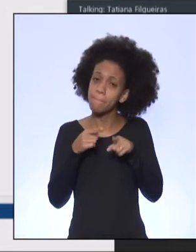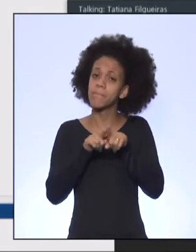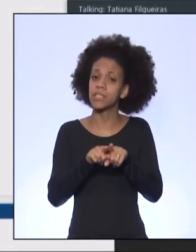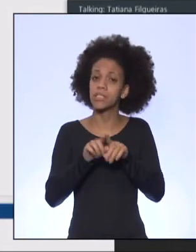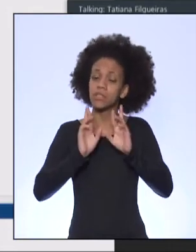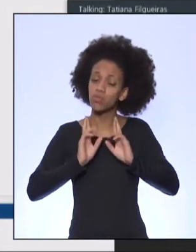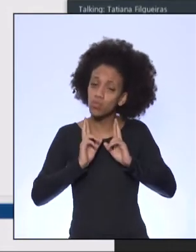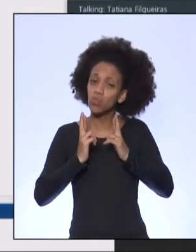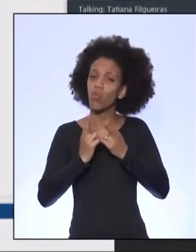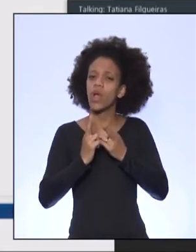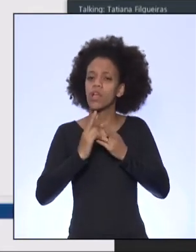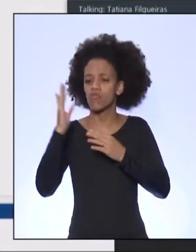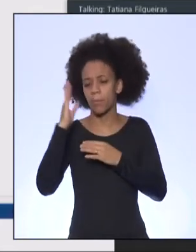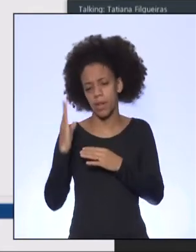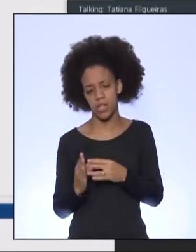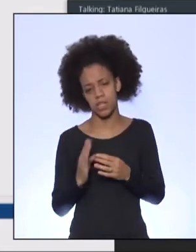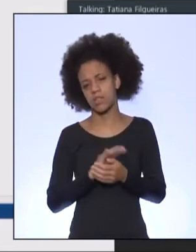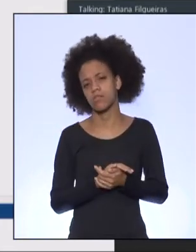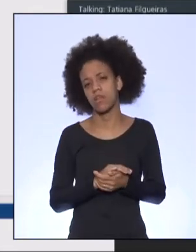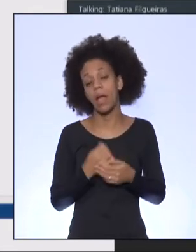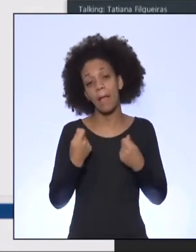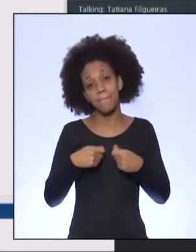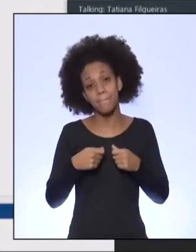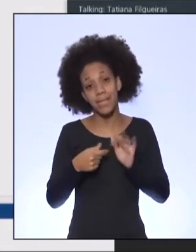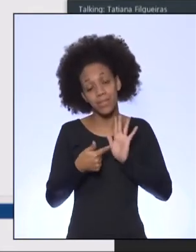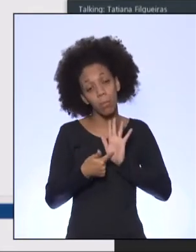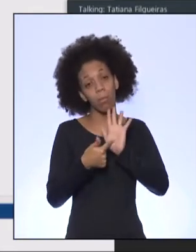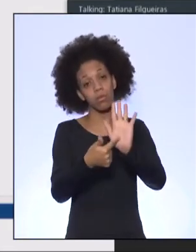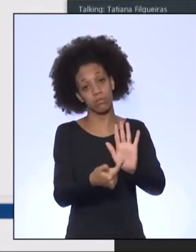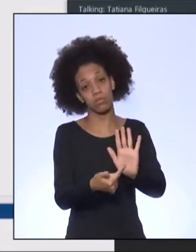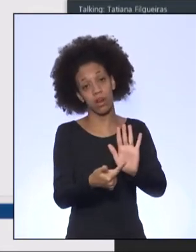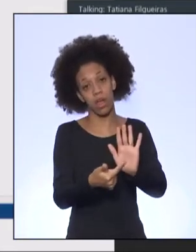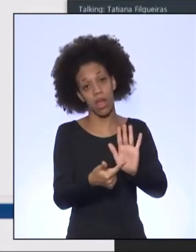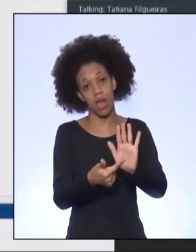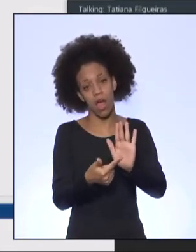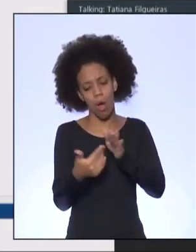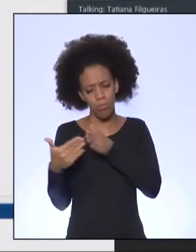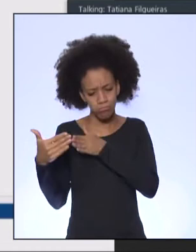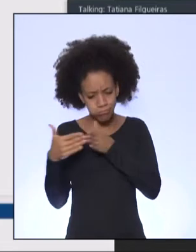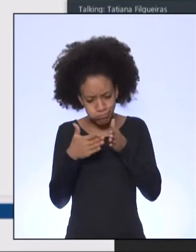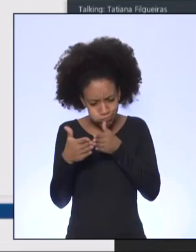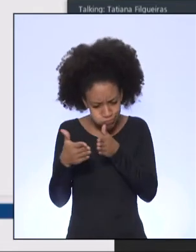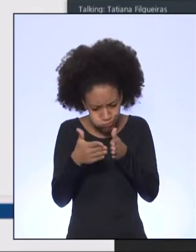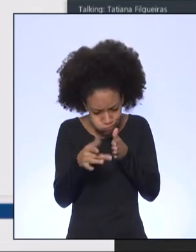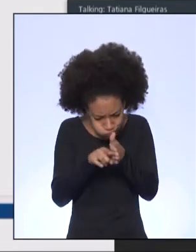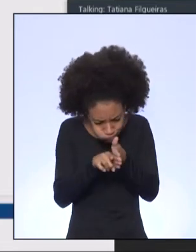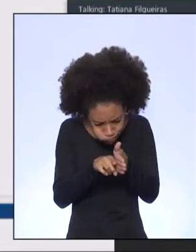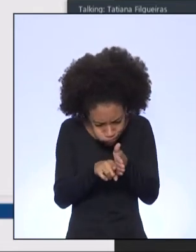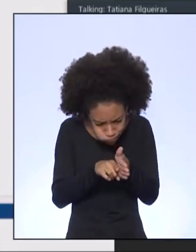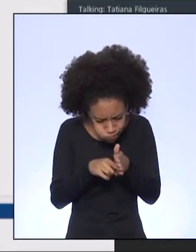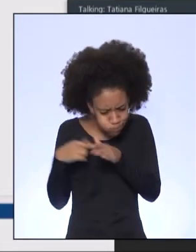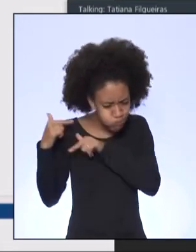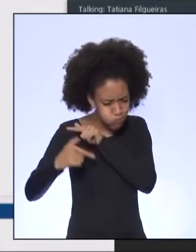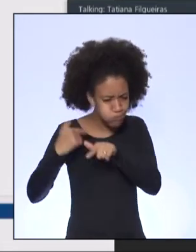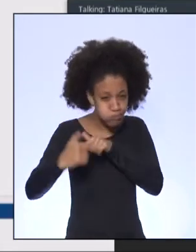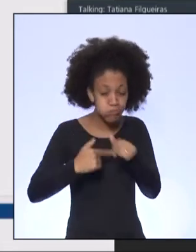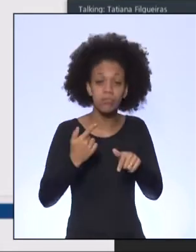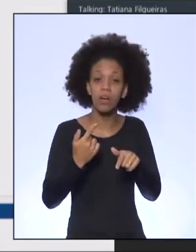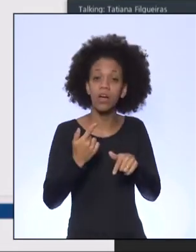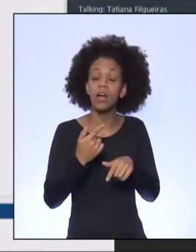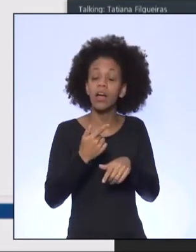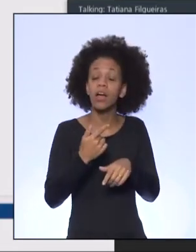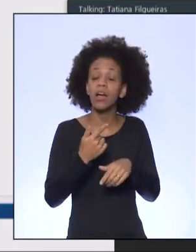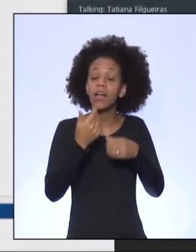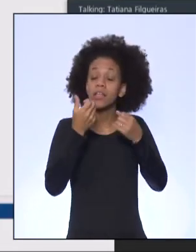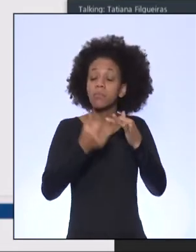redes brasileiras. E aqui eu preciso destacar o pioneirismo dessas redes todas e contar para vocês que